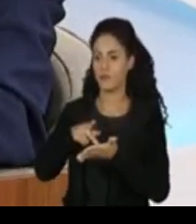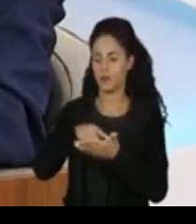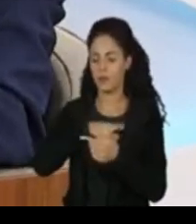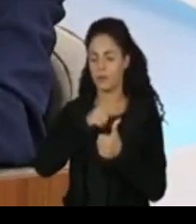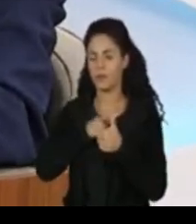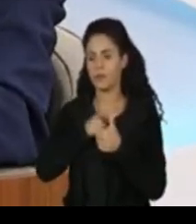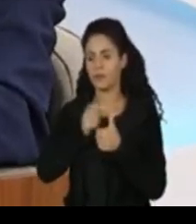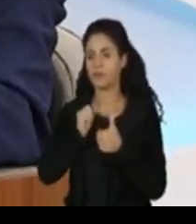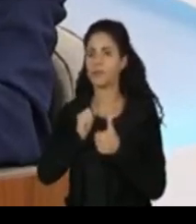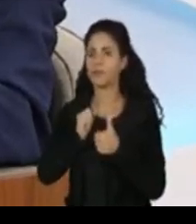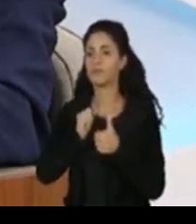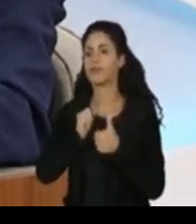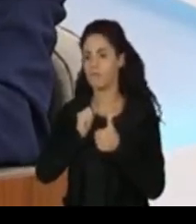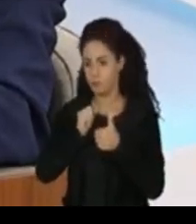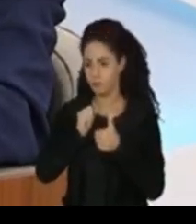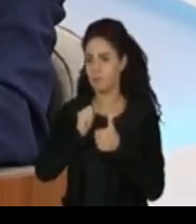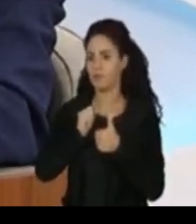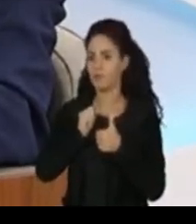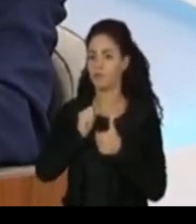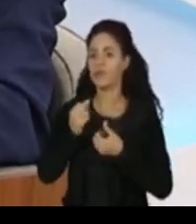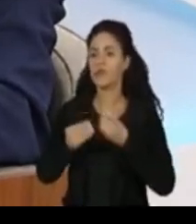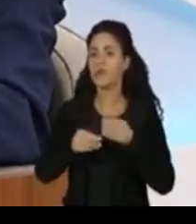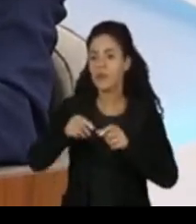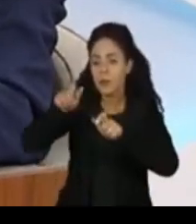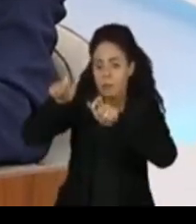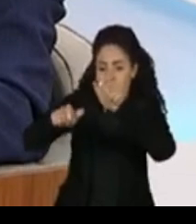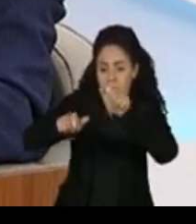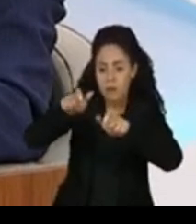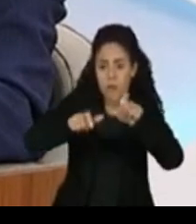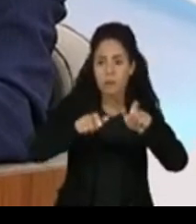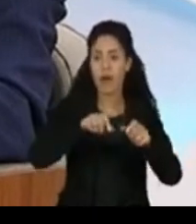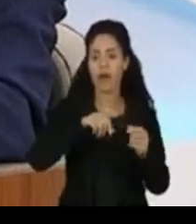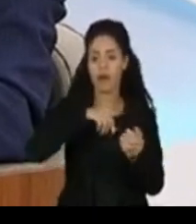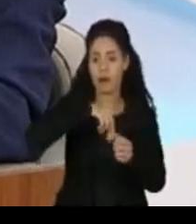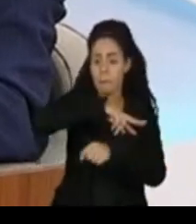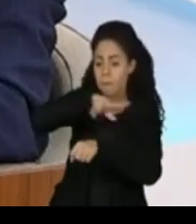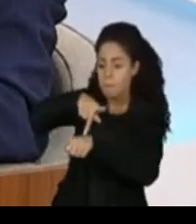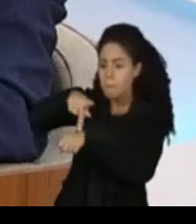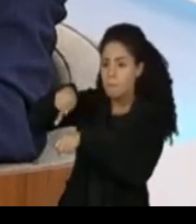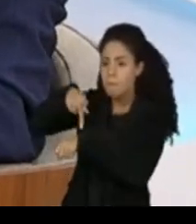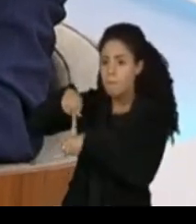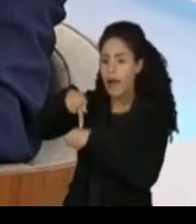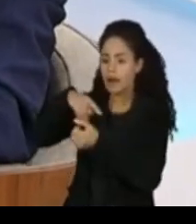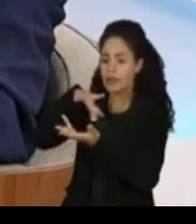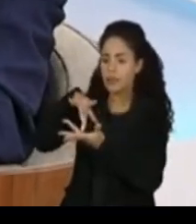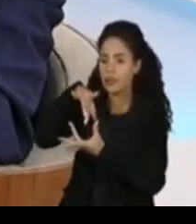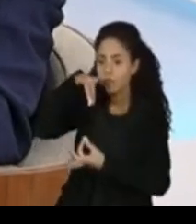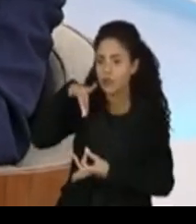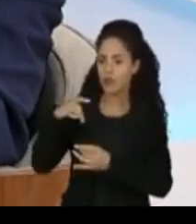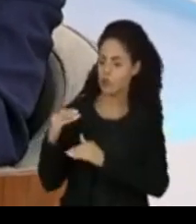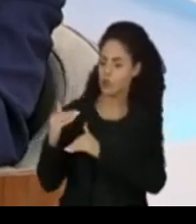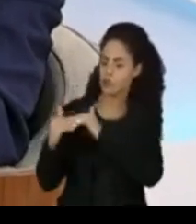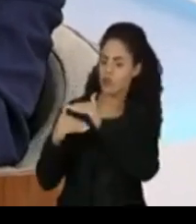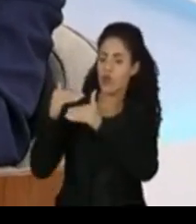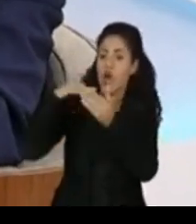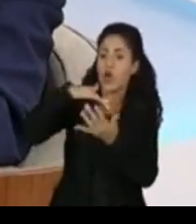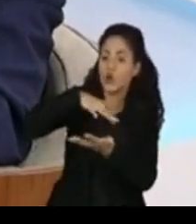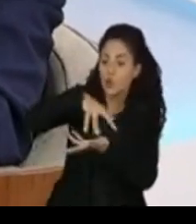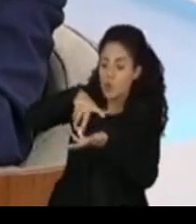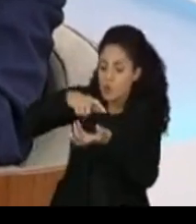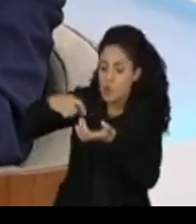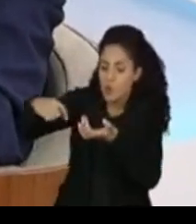realidade nenhum praticamente nenhum país Democrata e desenvolvido do